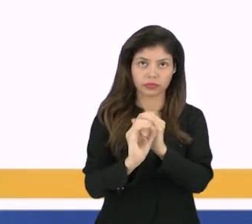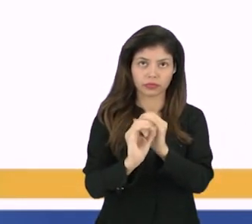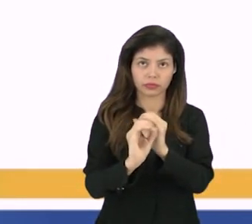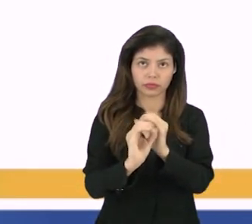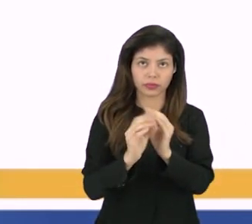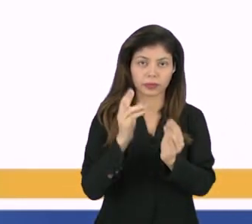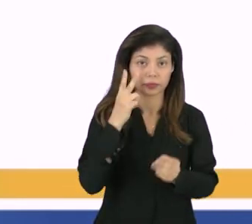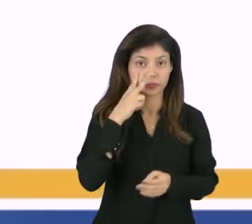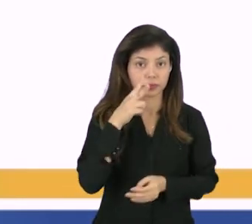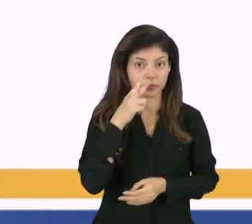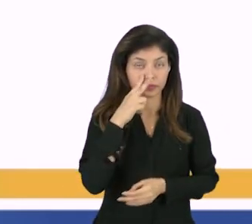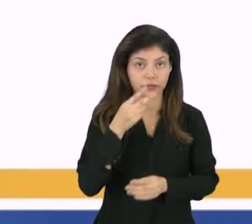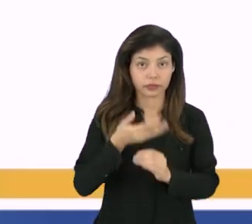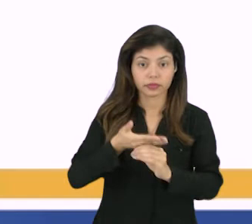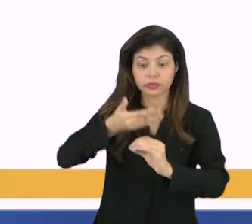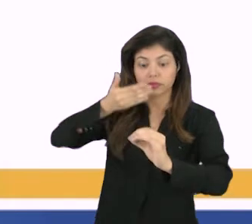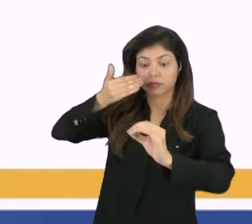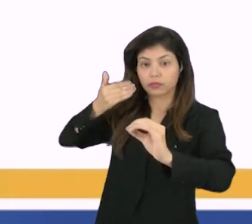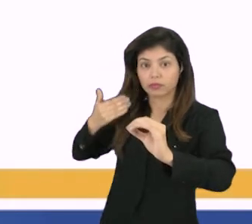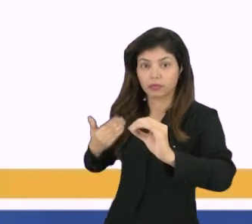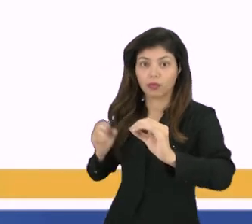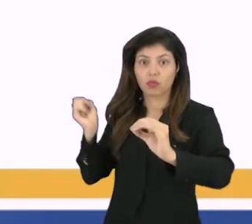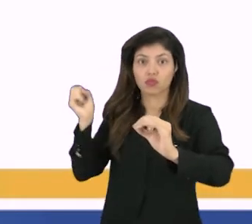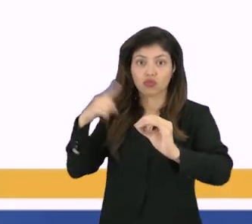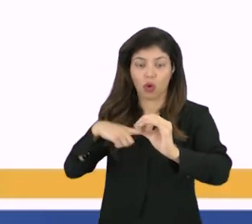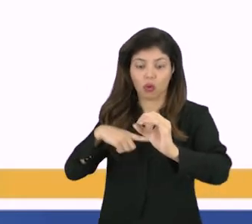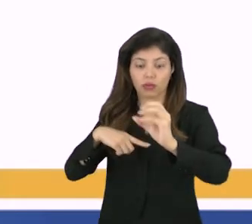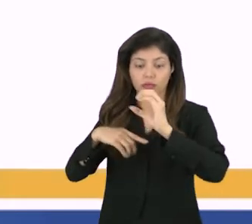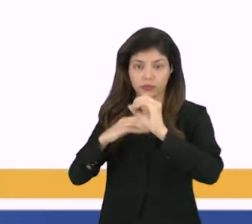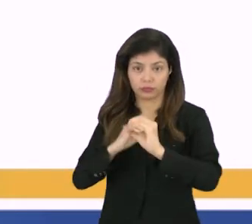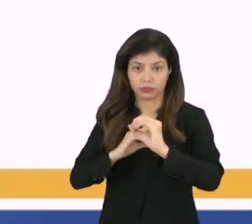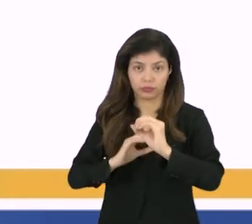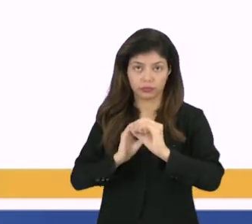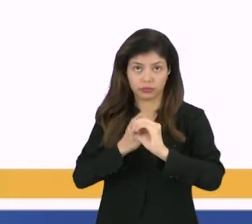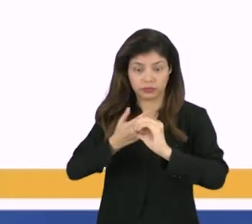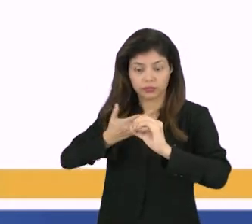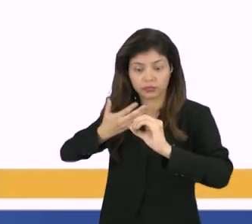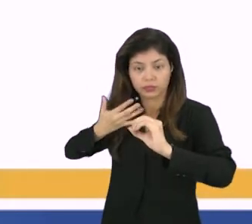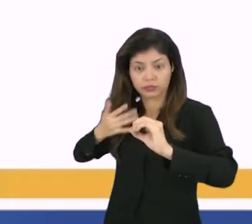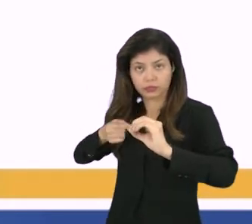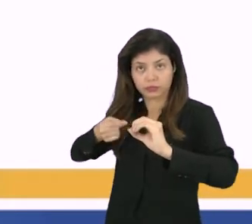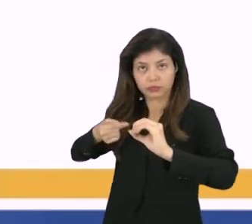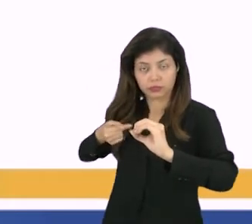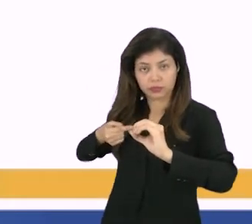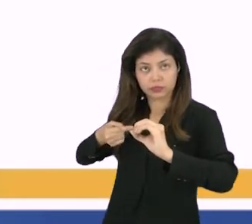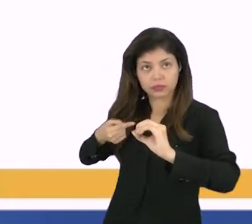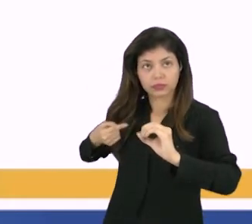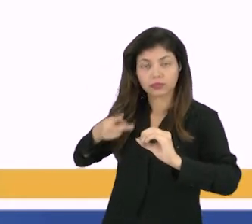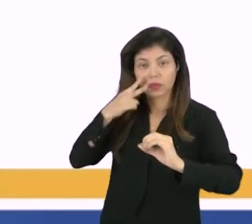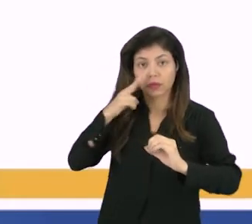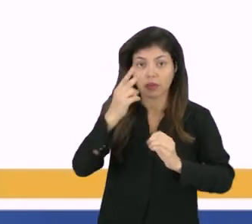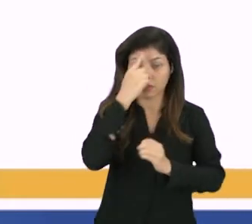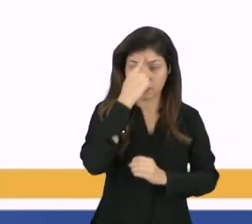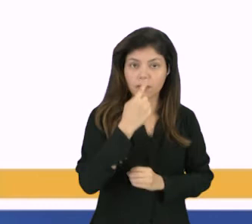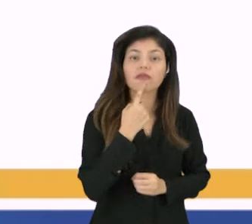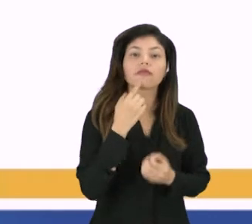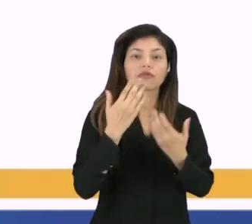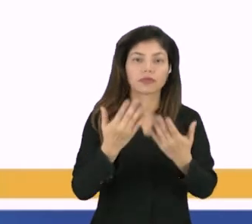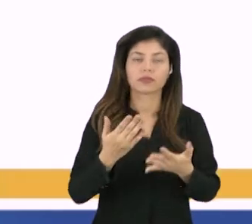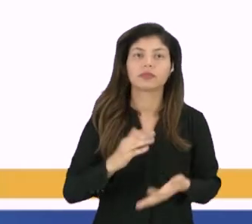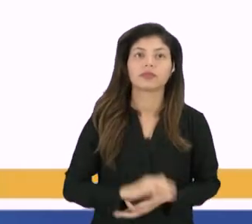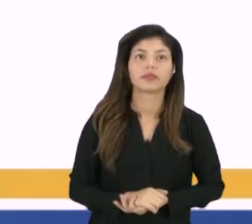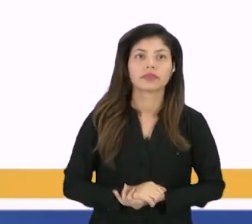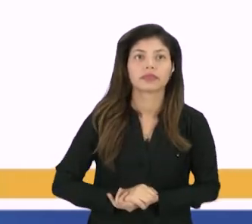na verdade ela estava aqui, ó. E aí foi possível ver ela ao lado, né? Isso aqui foram feitos através de fotos. E